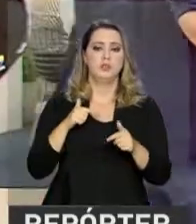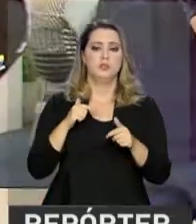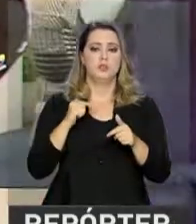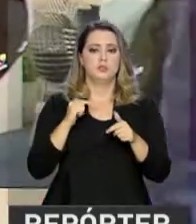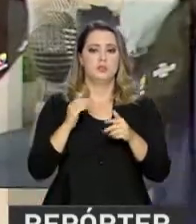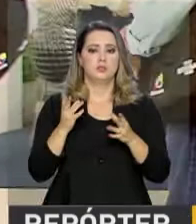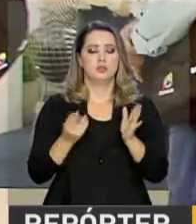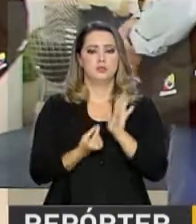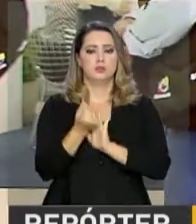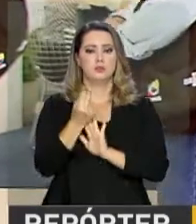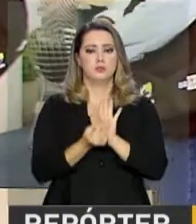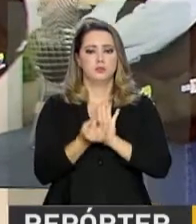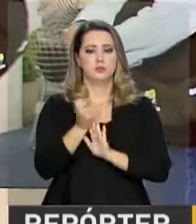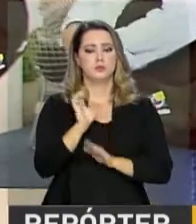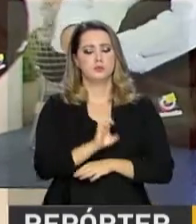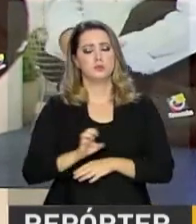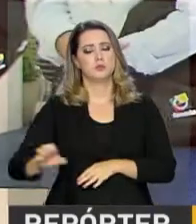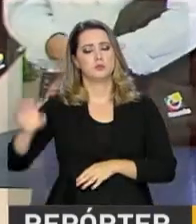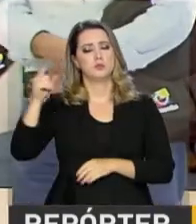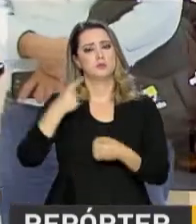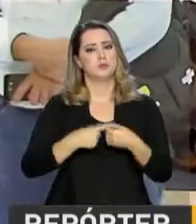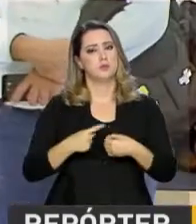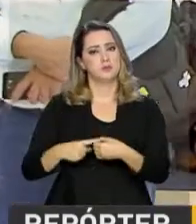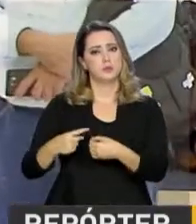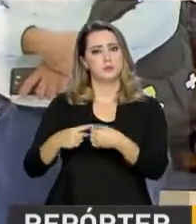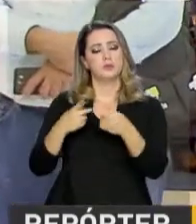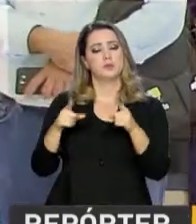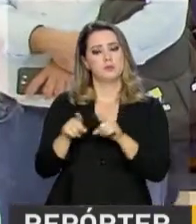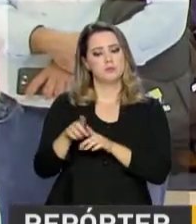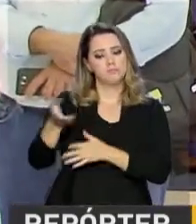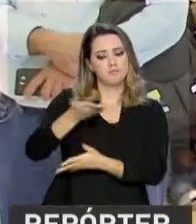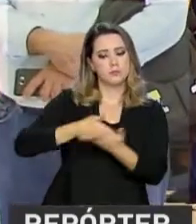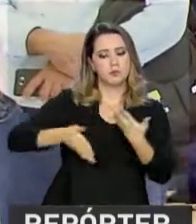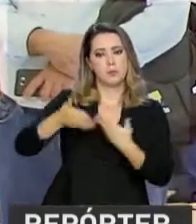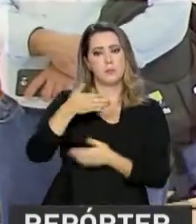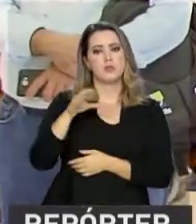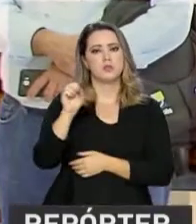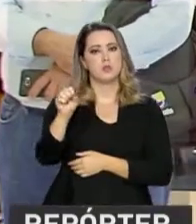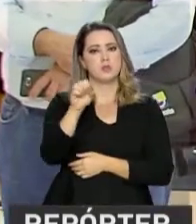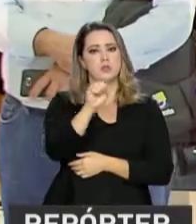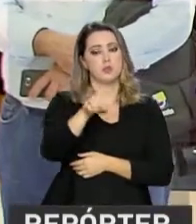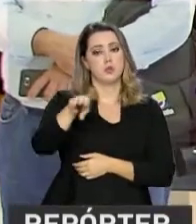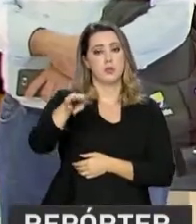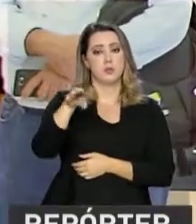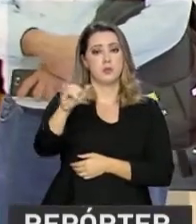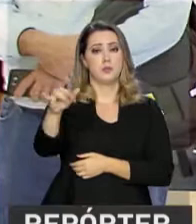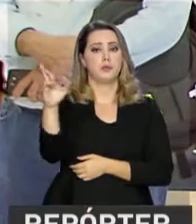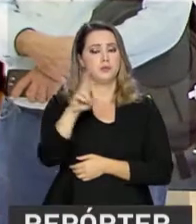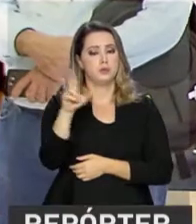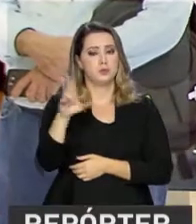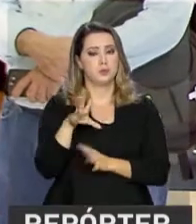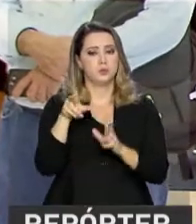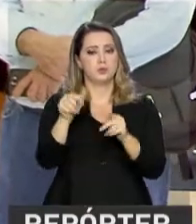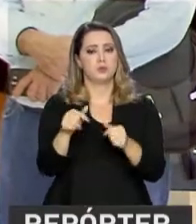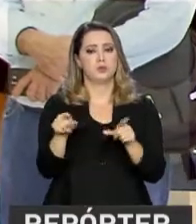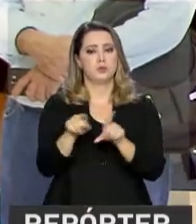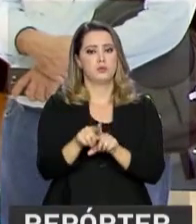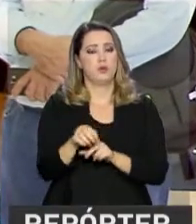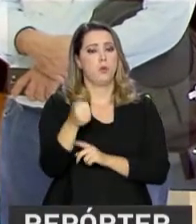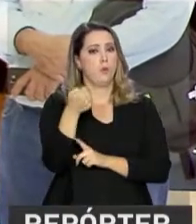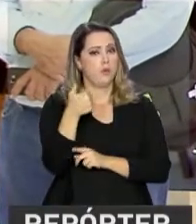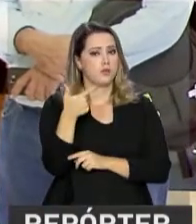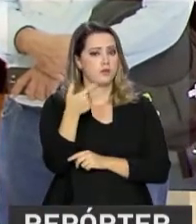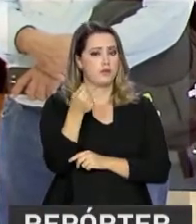federal estadual e municipal movimentaram mais de 88 bilhões de reais desse total quase 20